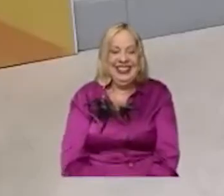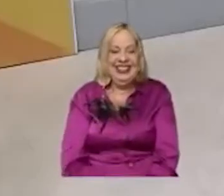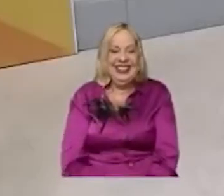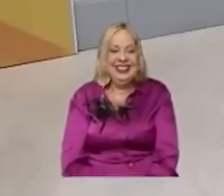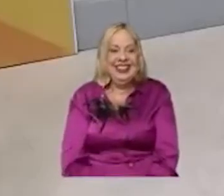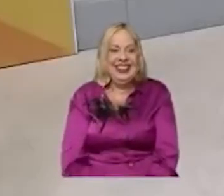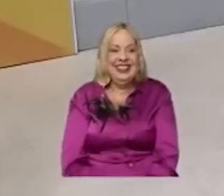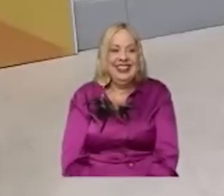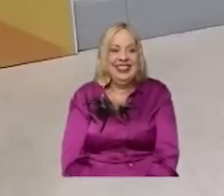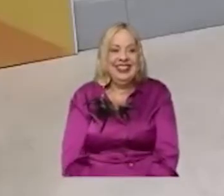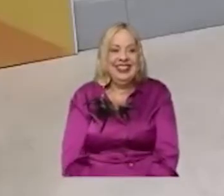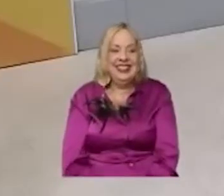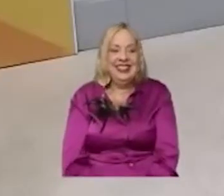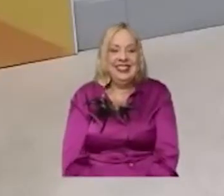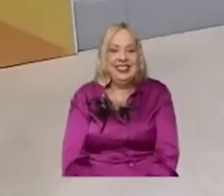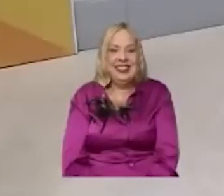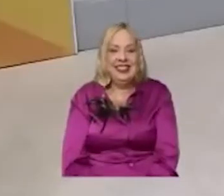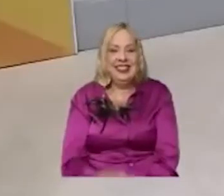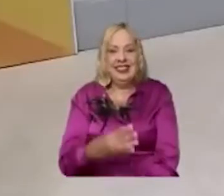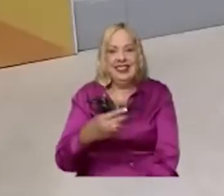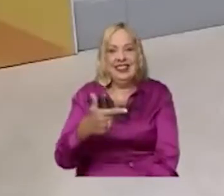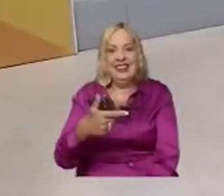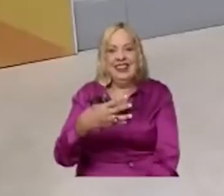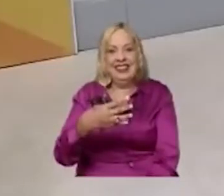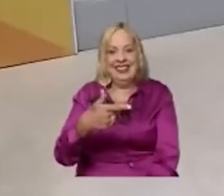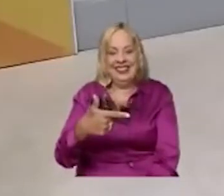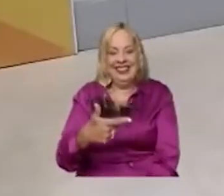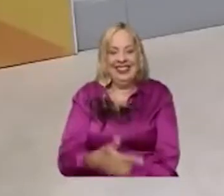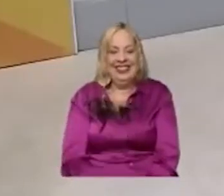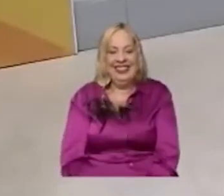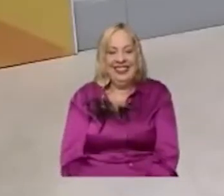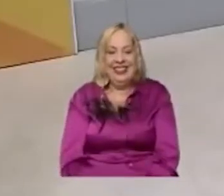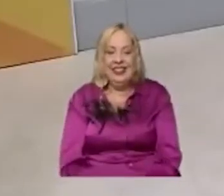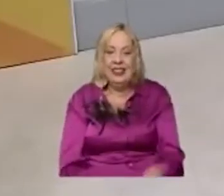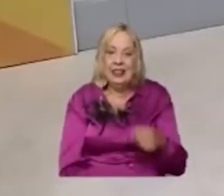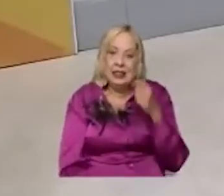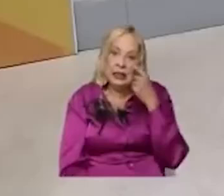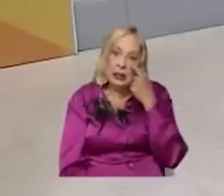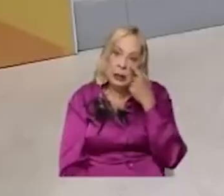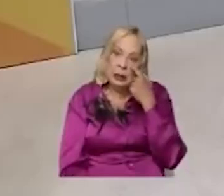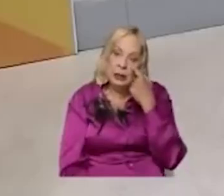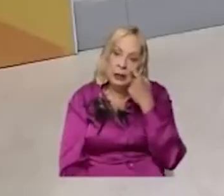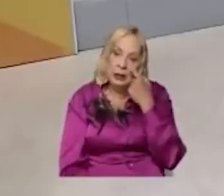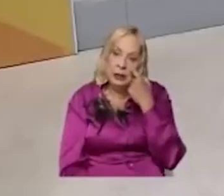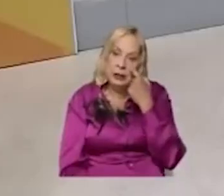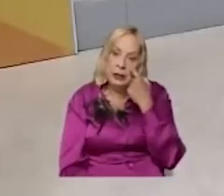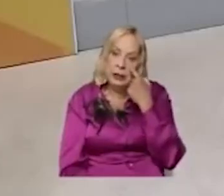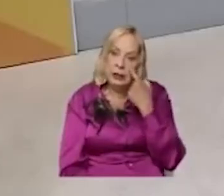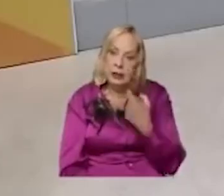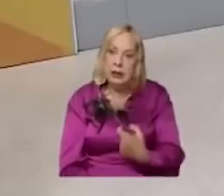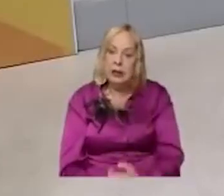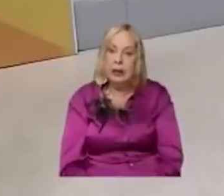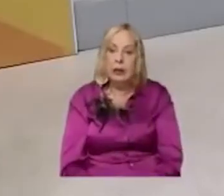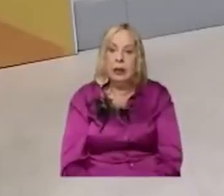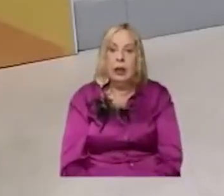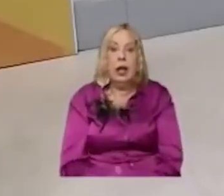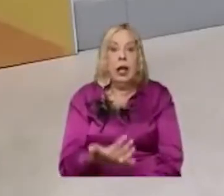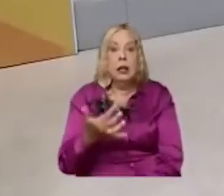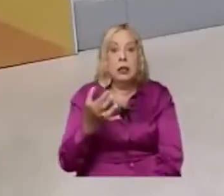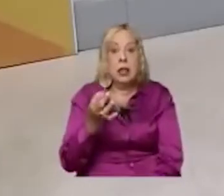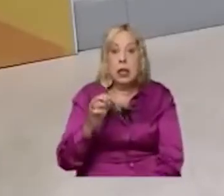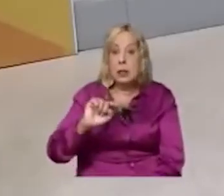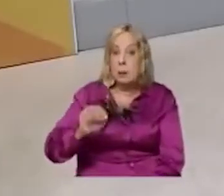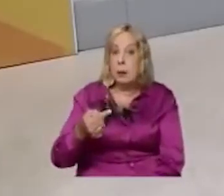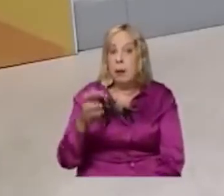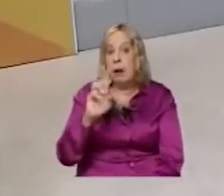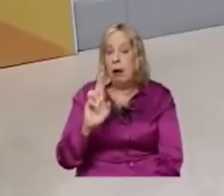13. 49, 13 e agora 42. 42, vai marcando. 10 mil reais, gente.